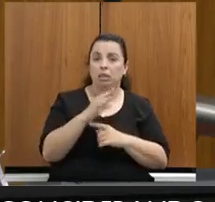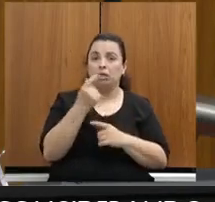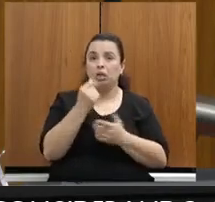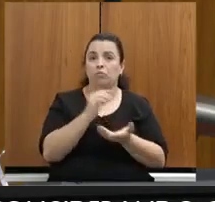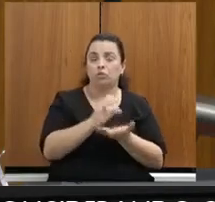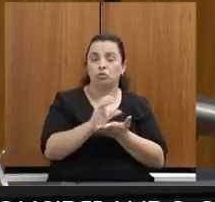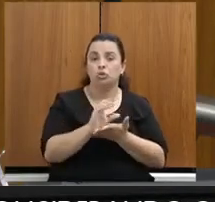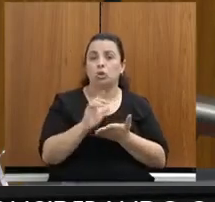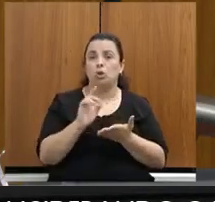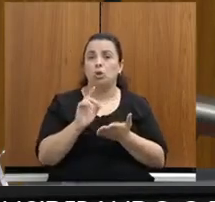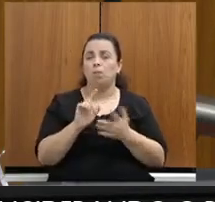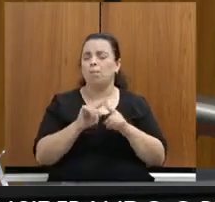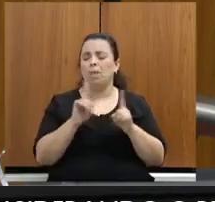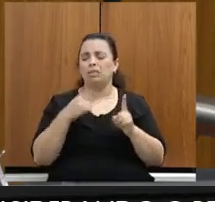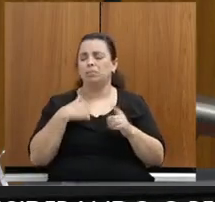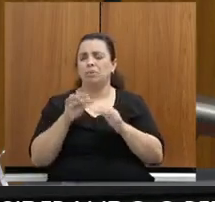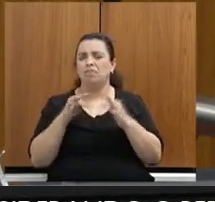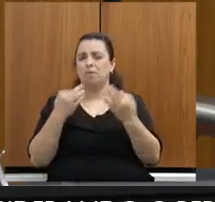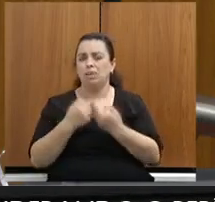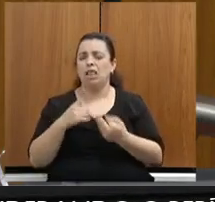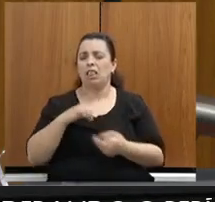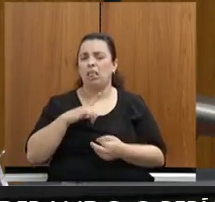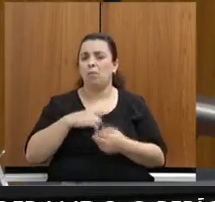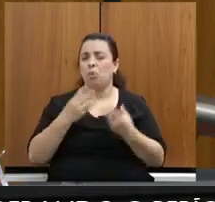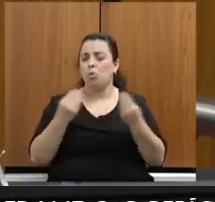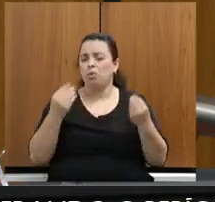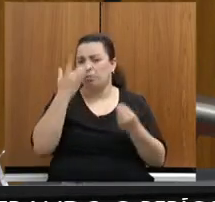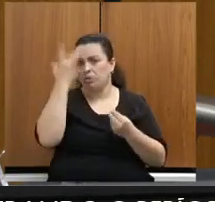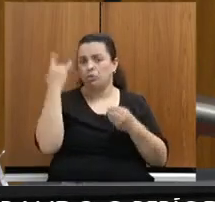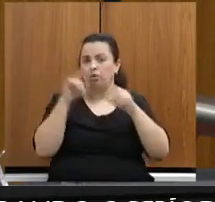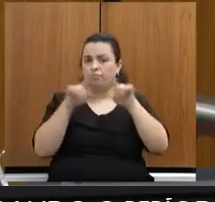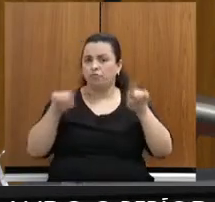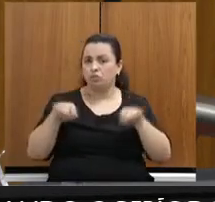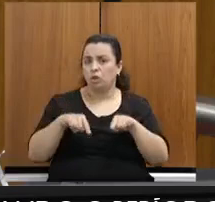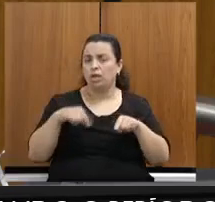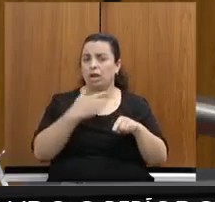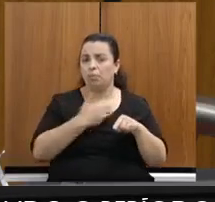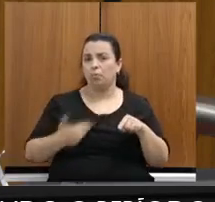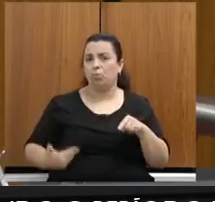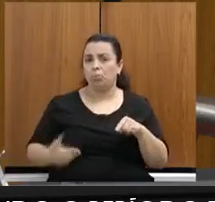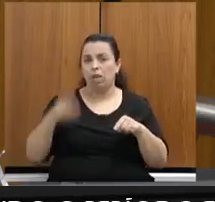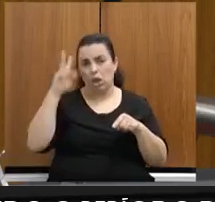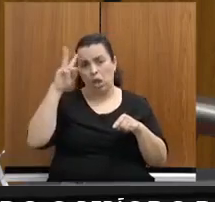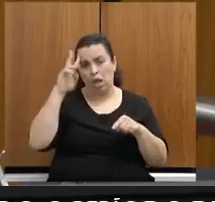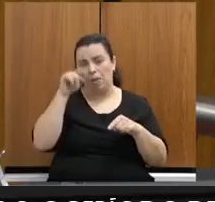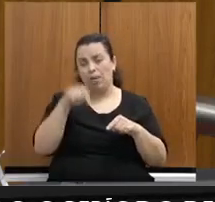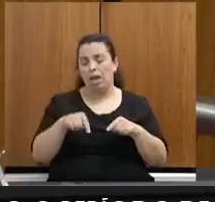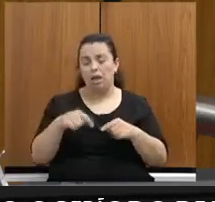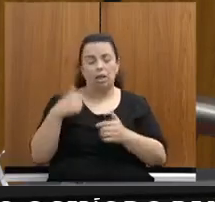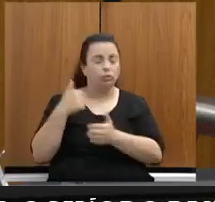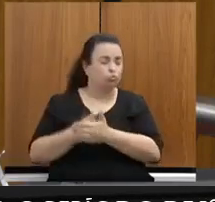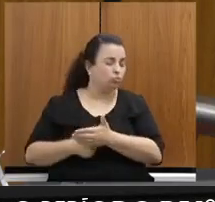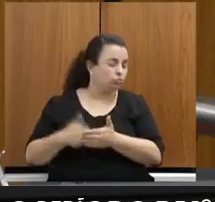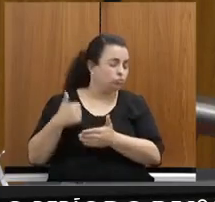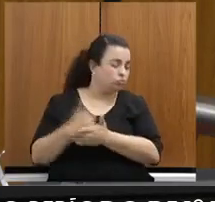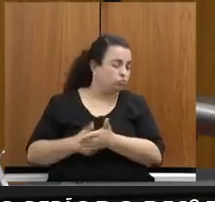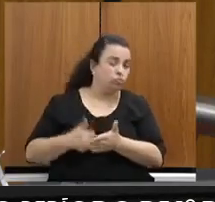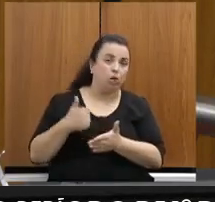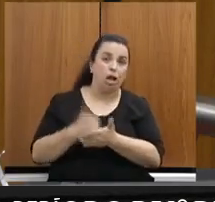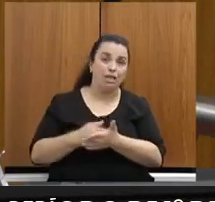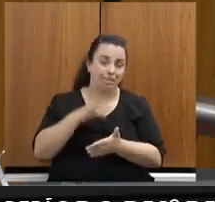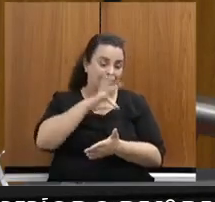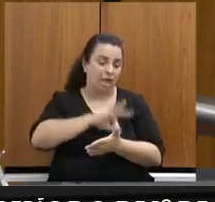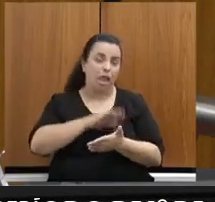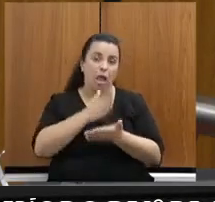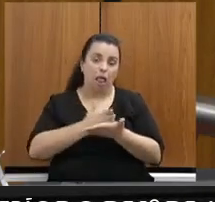e eu lembro da luta deles recebendo parceladamente eu lembro da luta deles